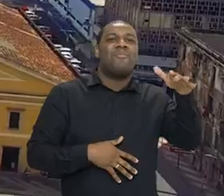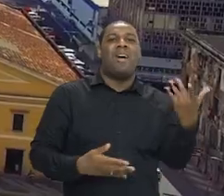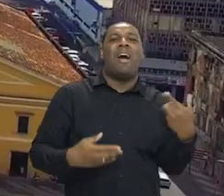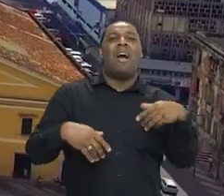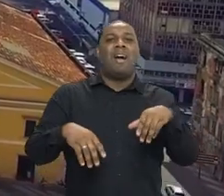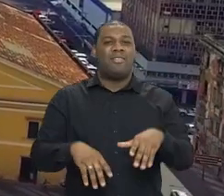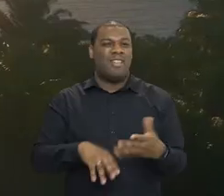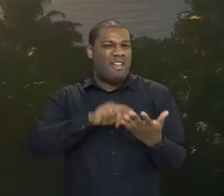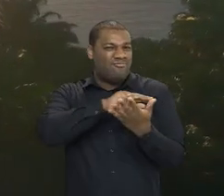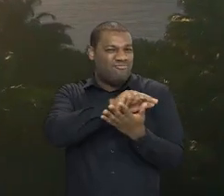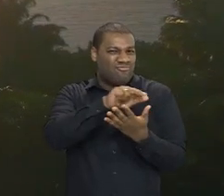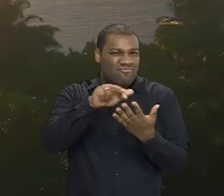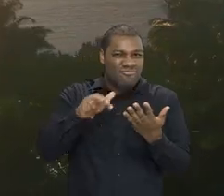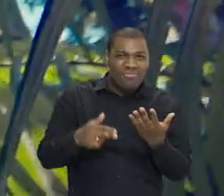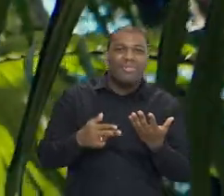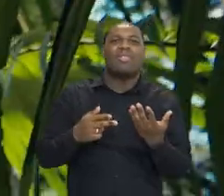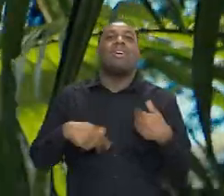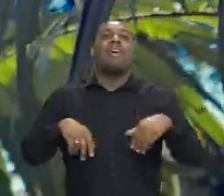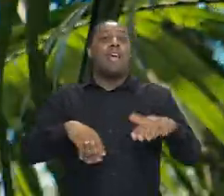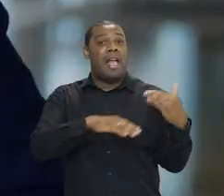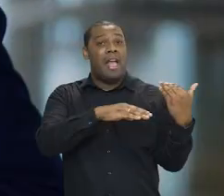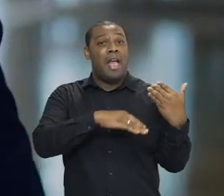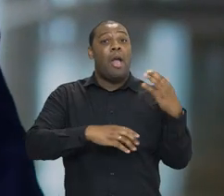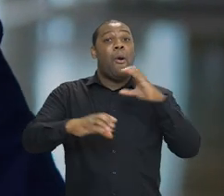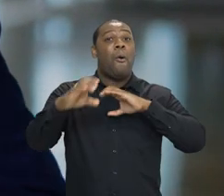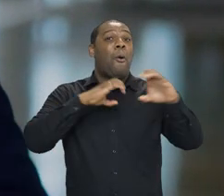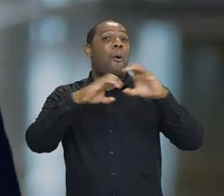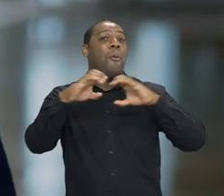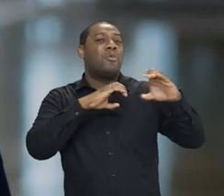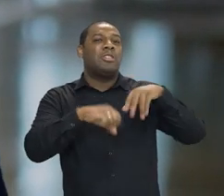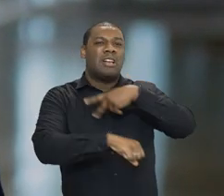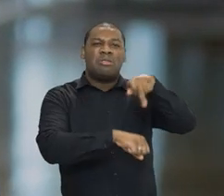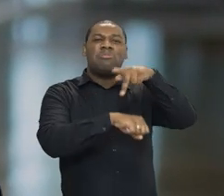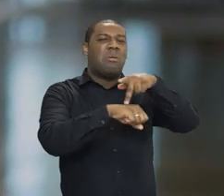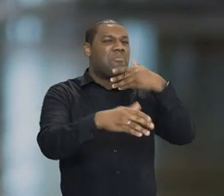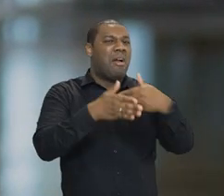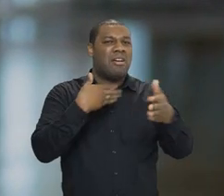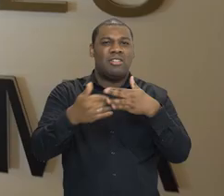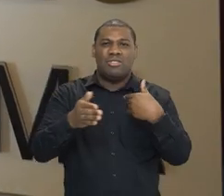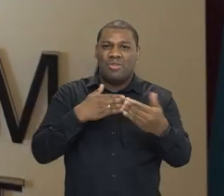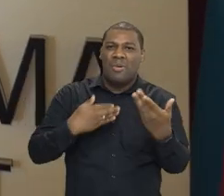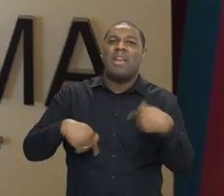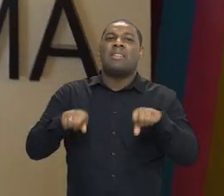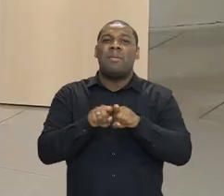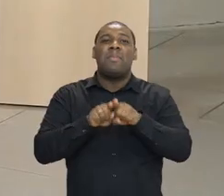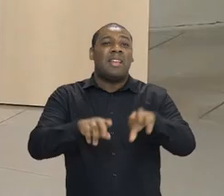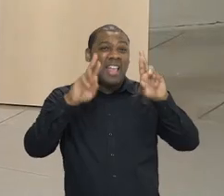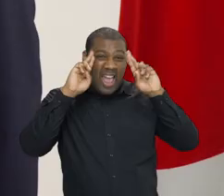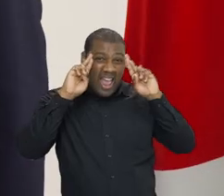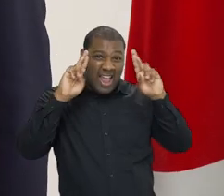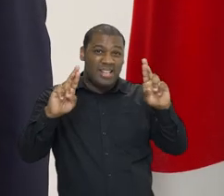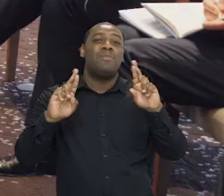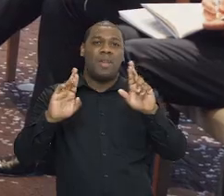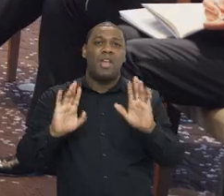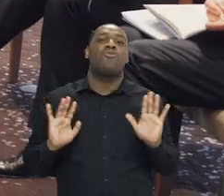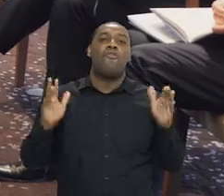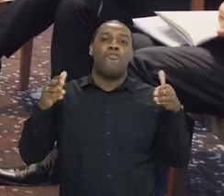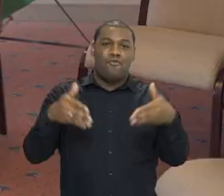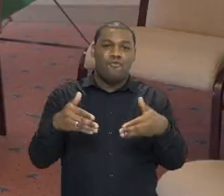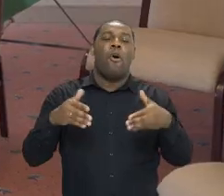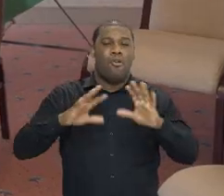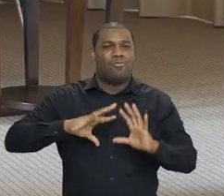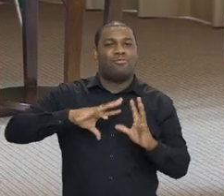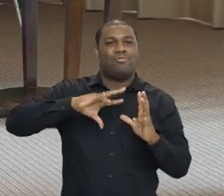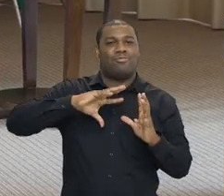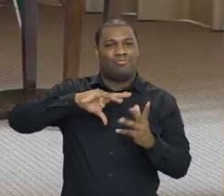mar, nossa biodiversidade, é falar de igual para igual com qualquer país e se fazer ouvir nos